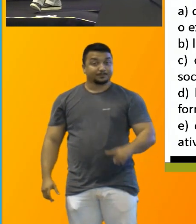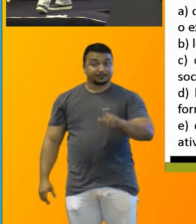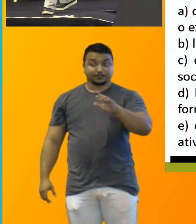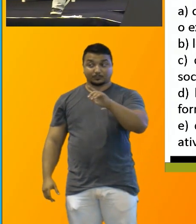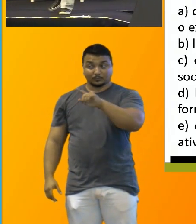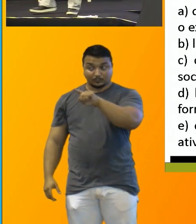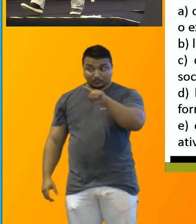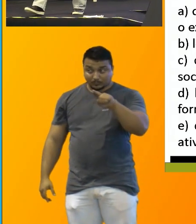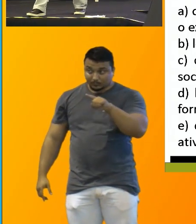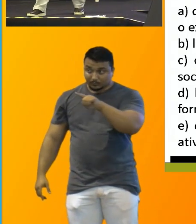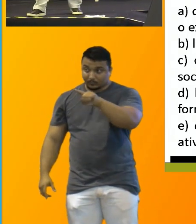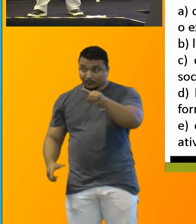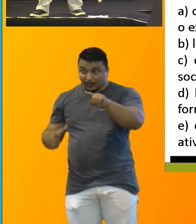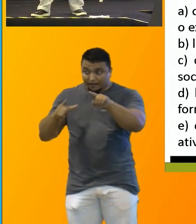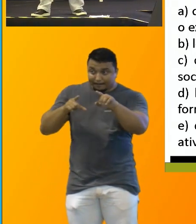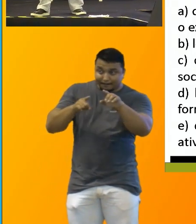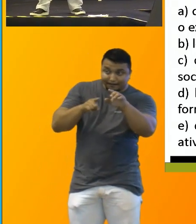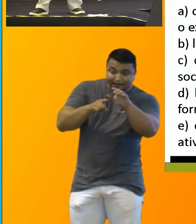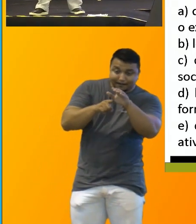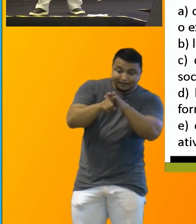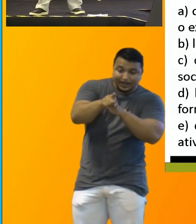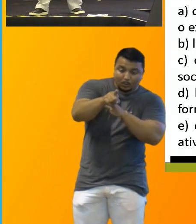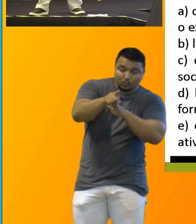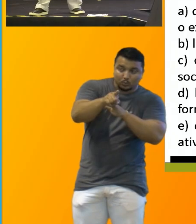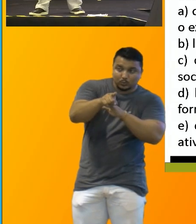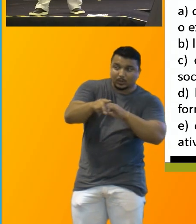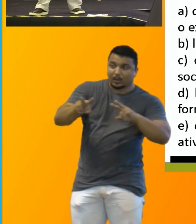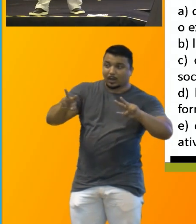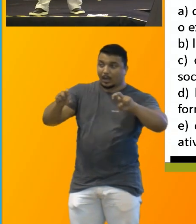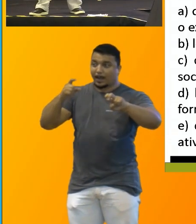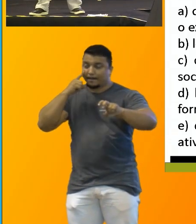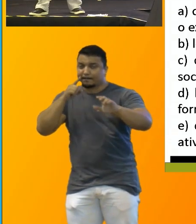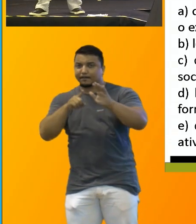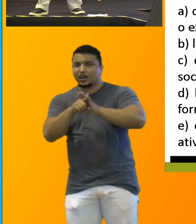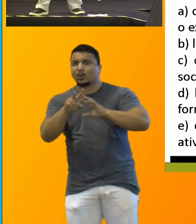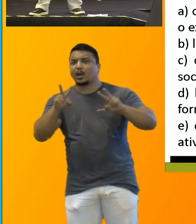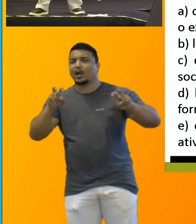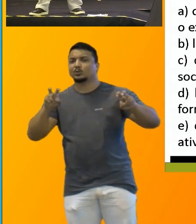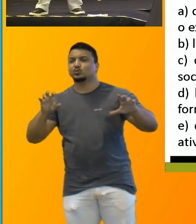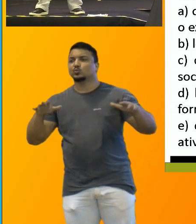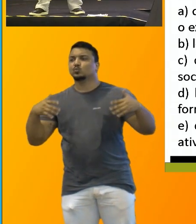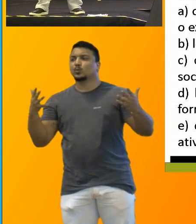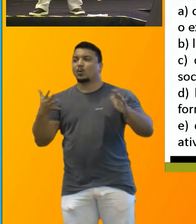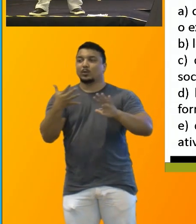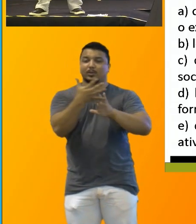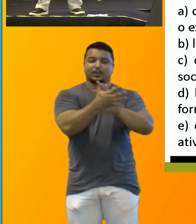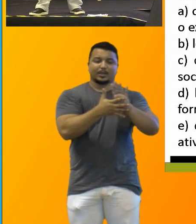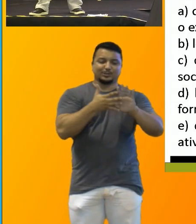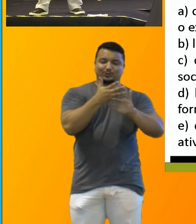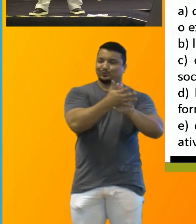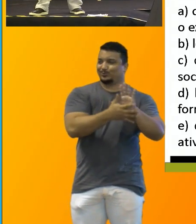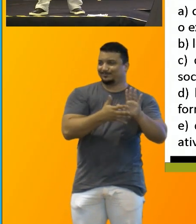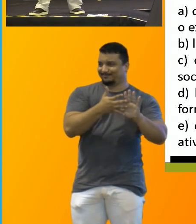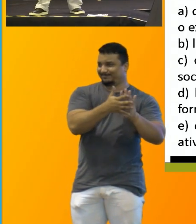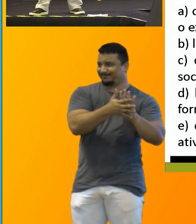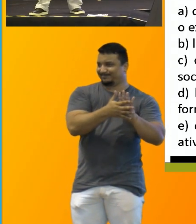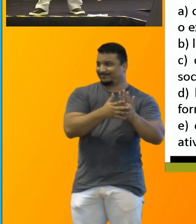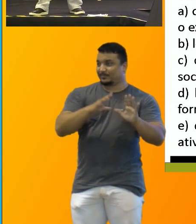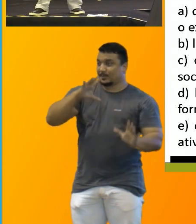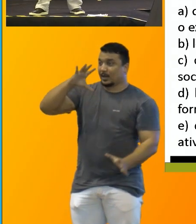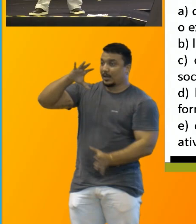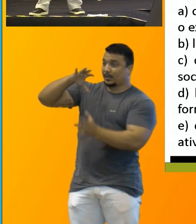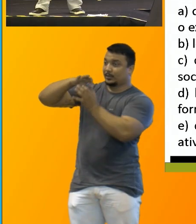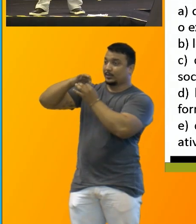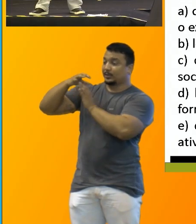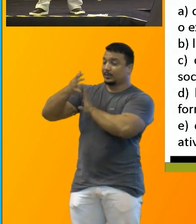Quando você estiver diante de uma questão, entenda, a pergunta é de acordo com o texto. De acordo com o texto, está